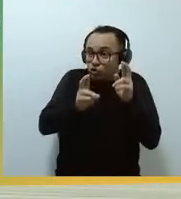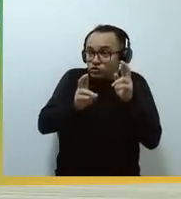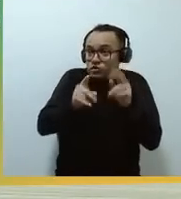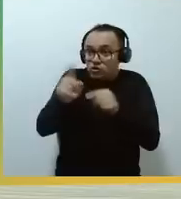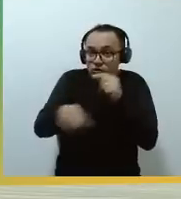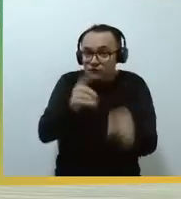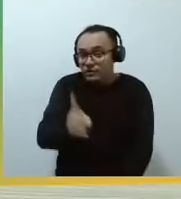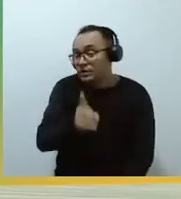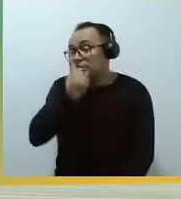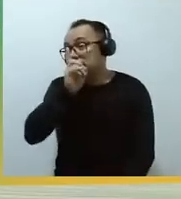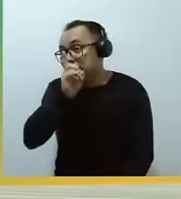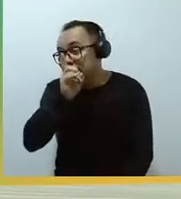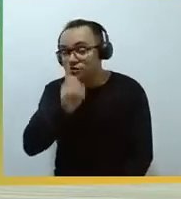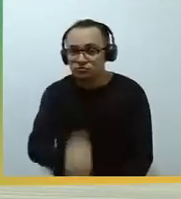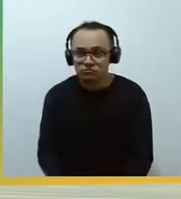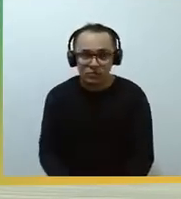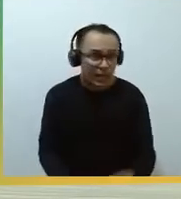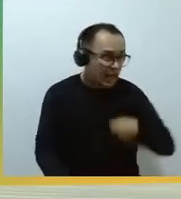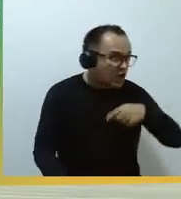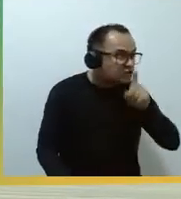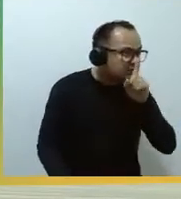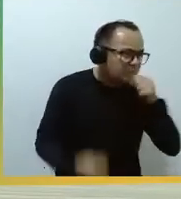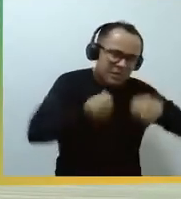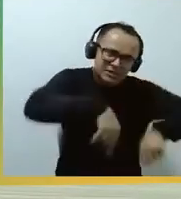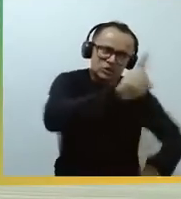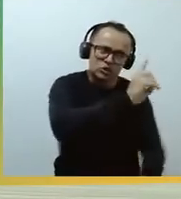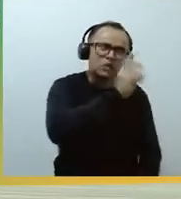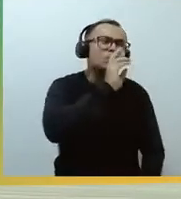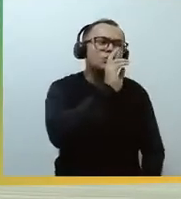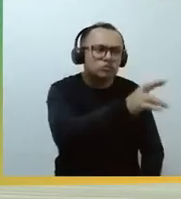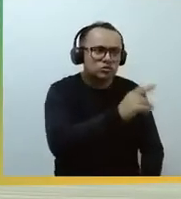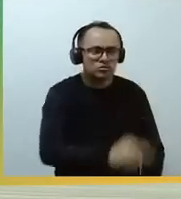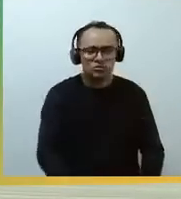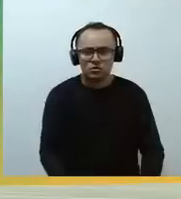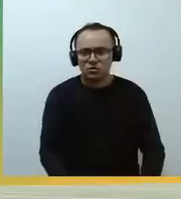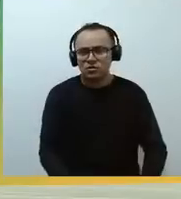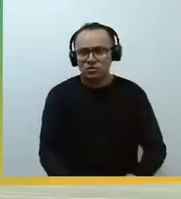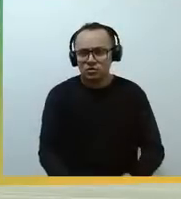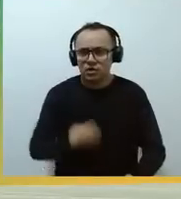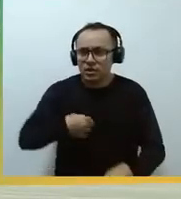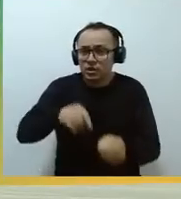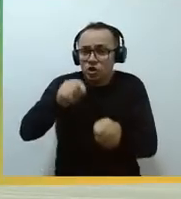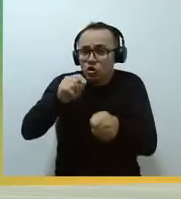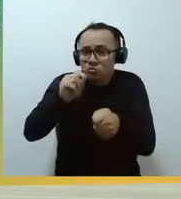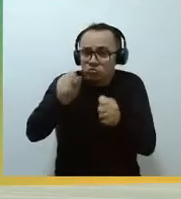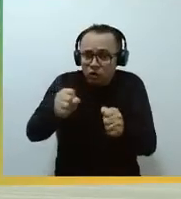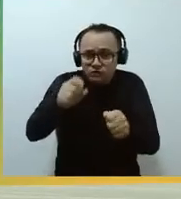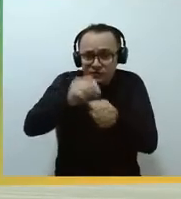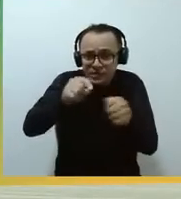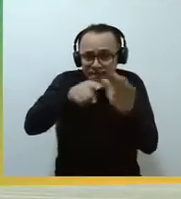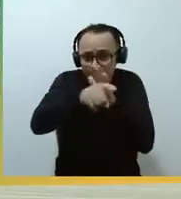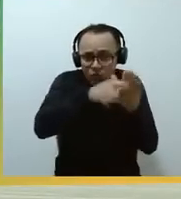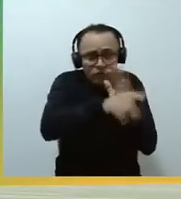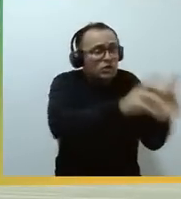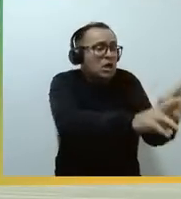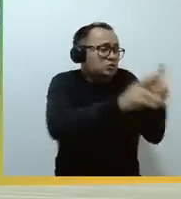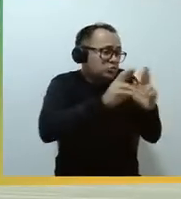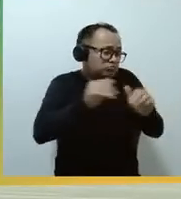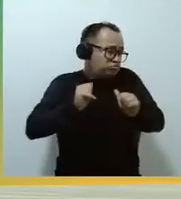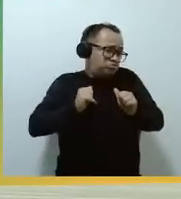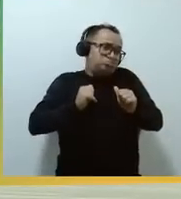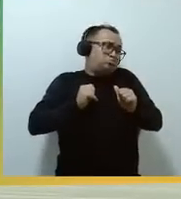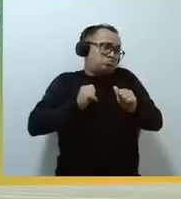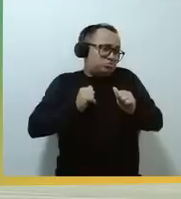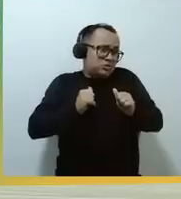silêncio. Eu não preciso ficar em silêncio para nenhuma resposta. Então o senhor não responde. Eu posso fazer a pergunta, o senhor não responde. Se o senhor achar que perfeito. Não tem que responder, o senhor não responde. Mas você fez uma